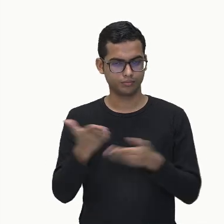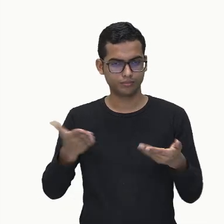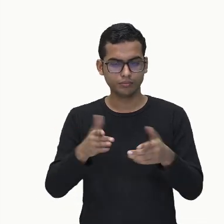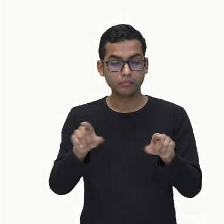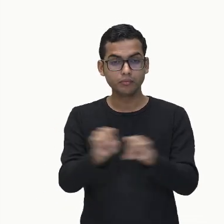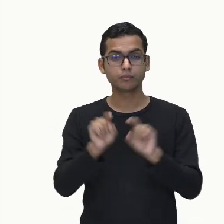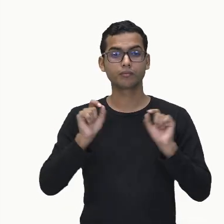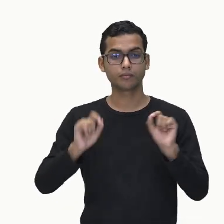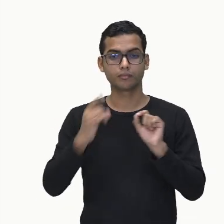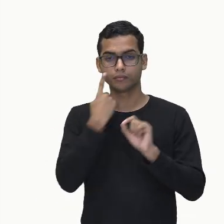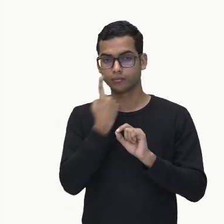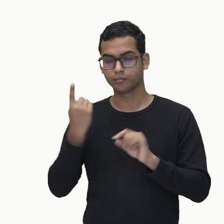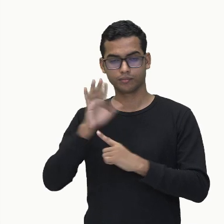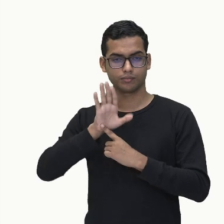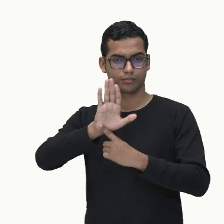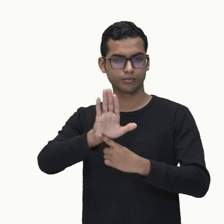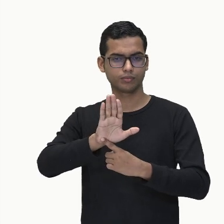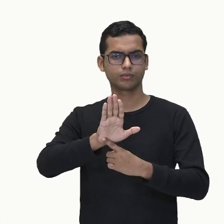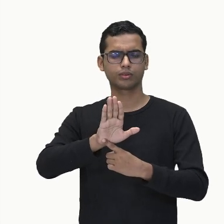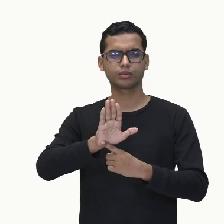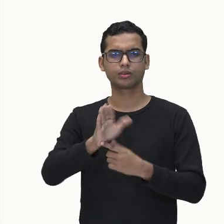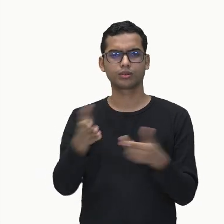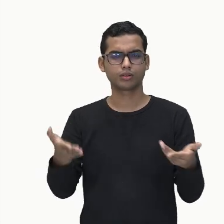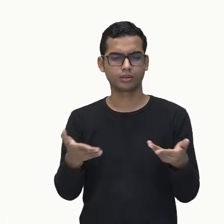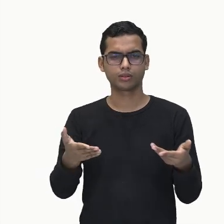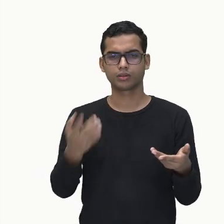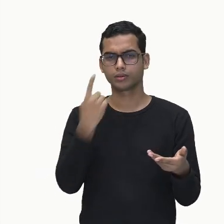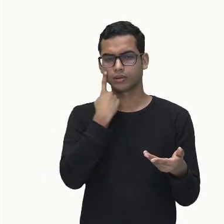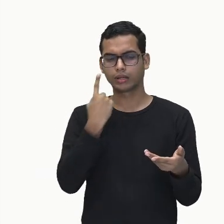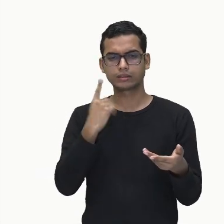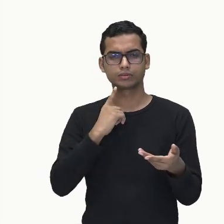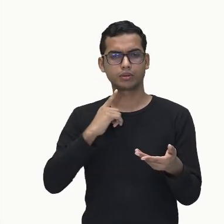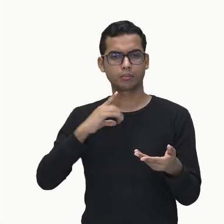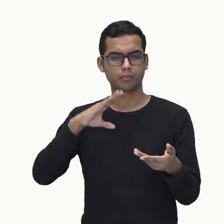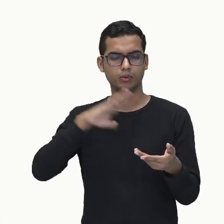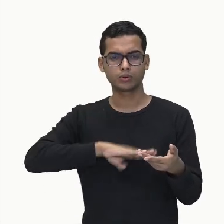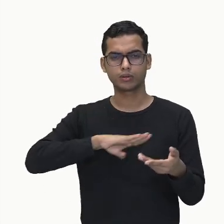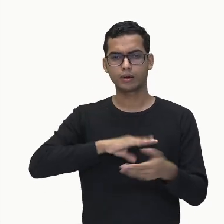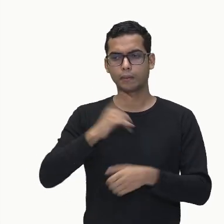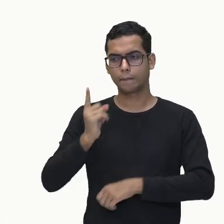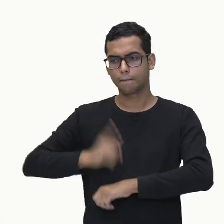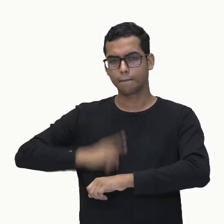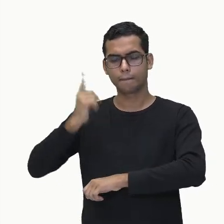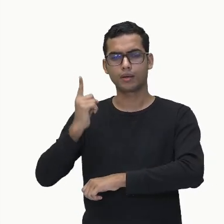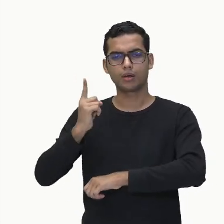1 vamos ajaro aqui está